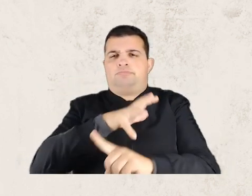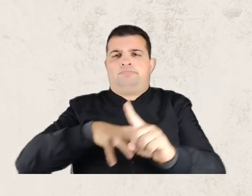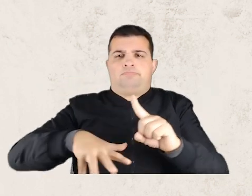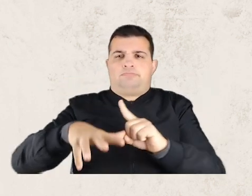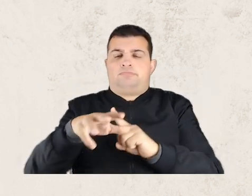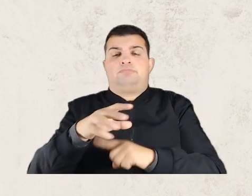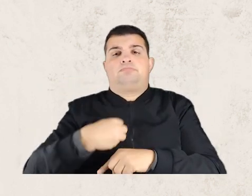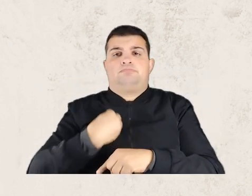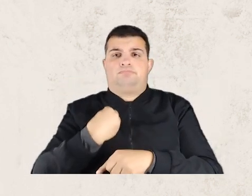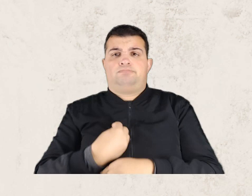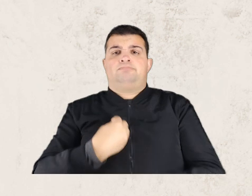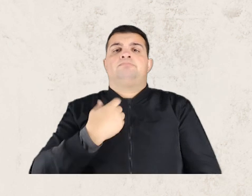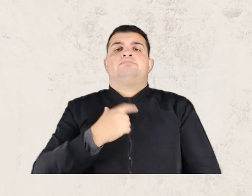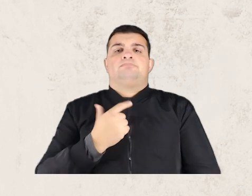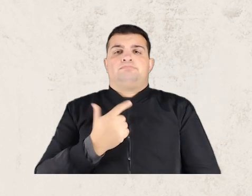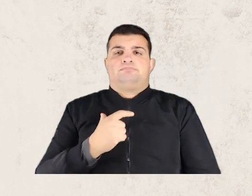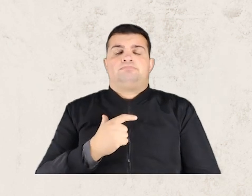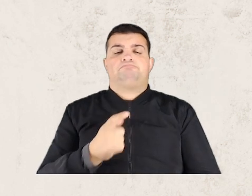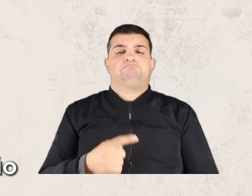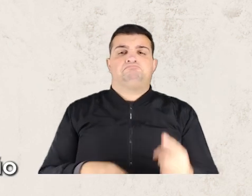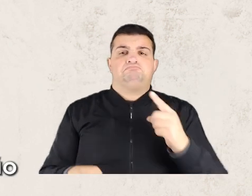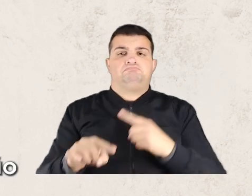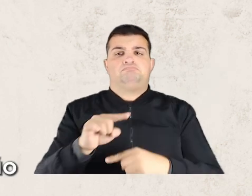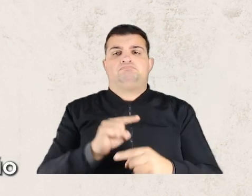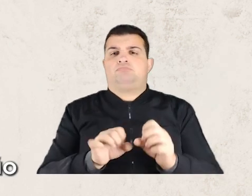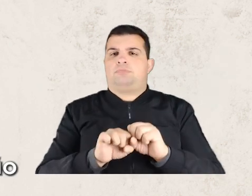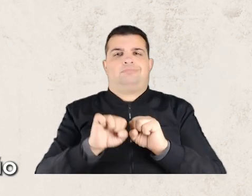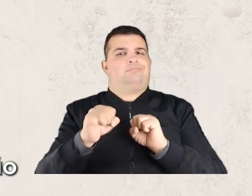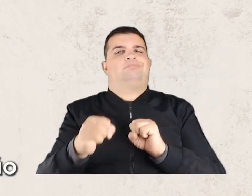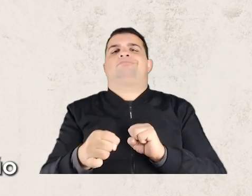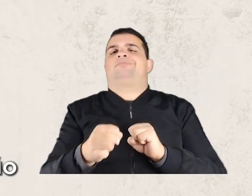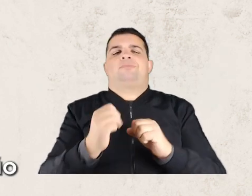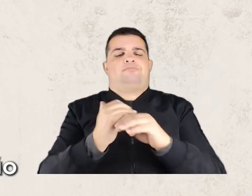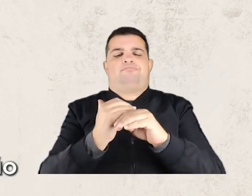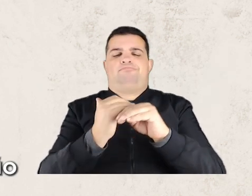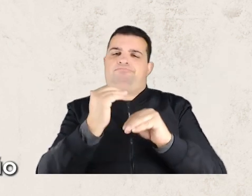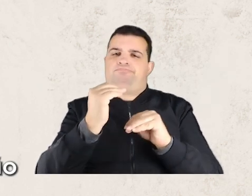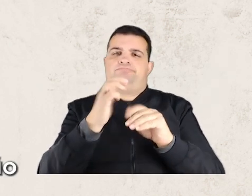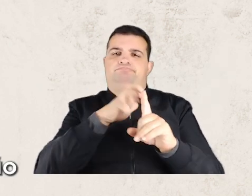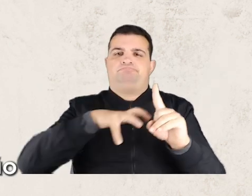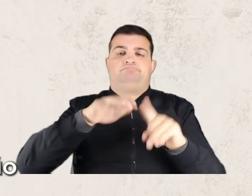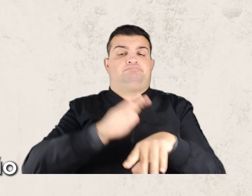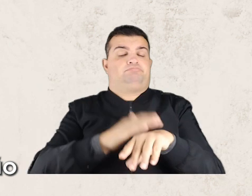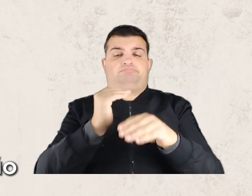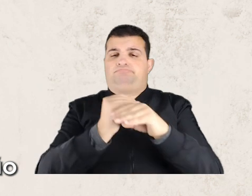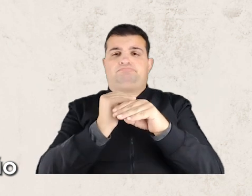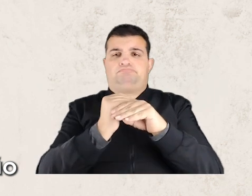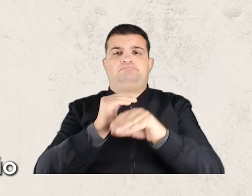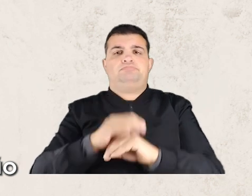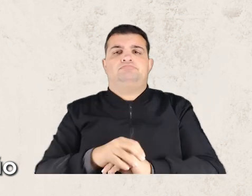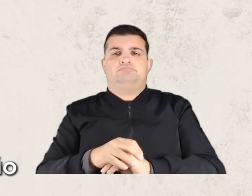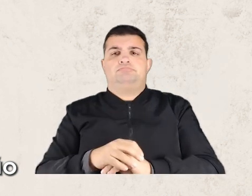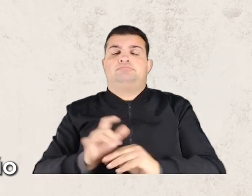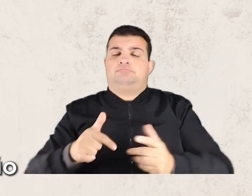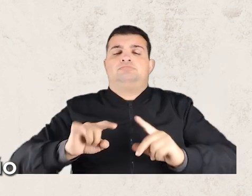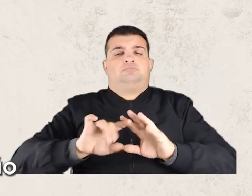momento. Ampliação e compromisso social. É um compromisso com a transformação da